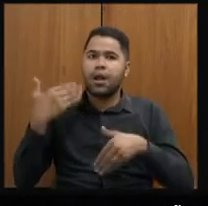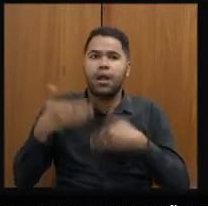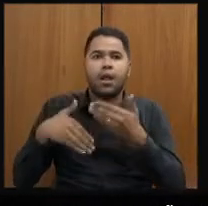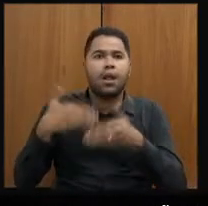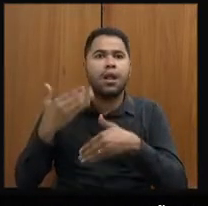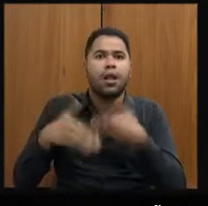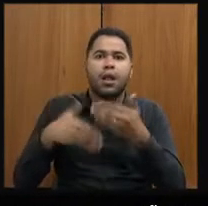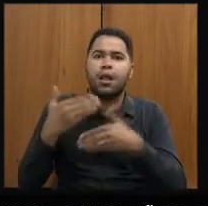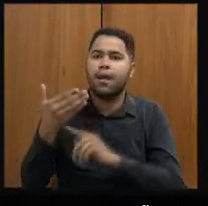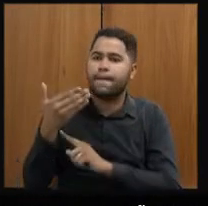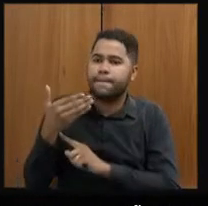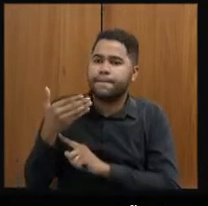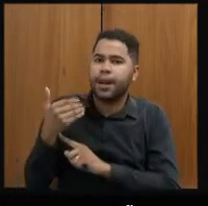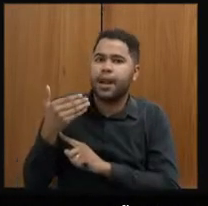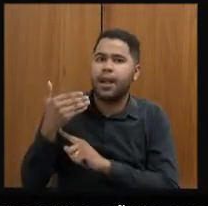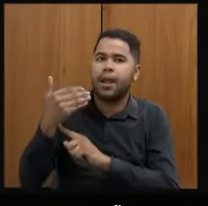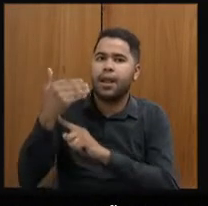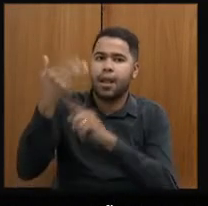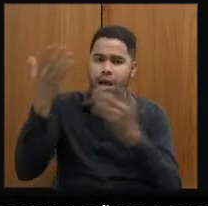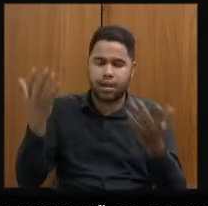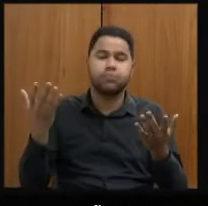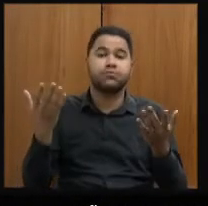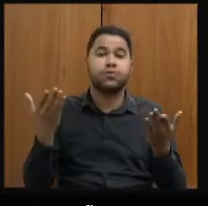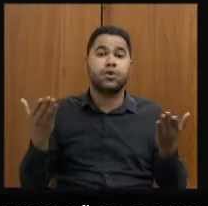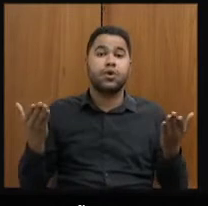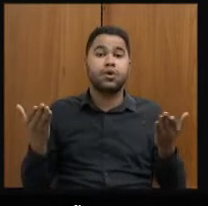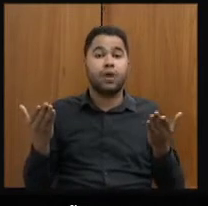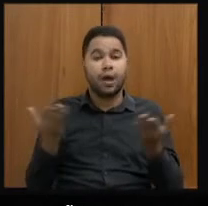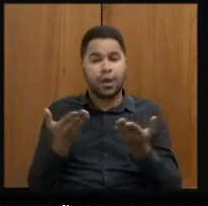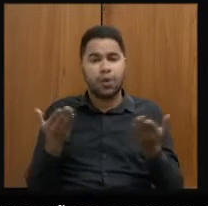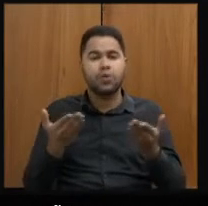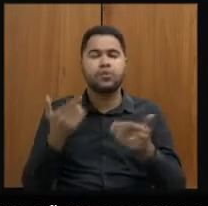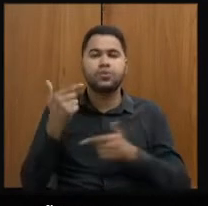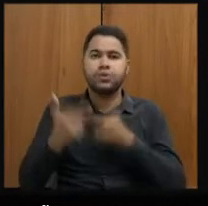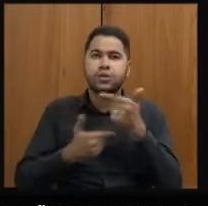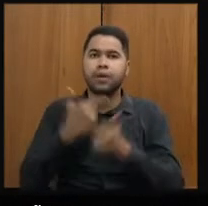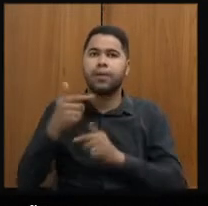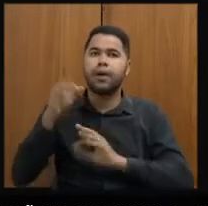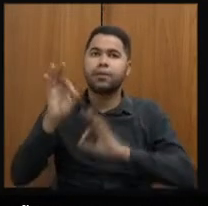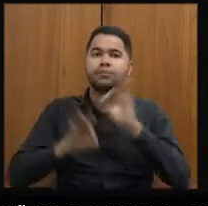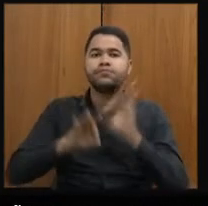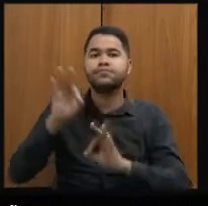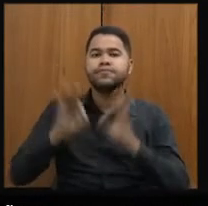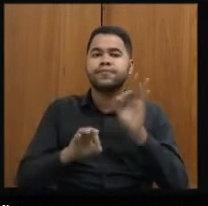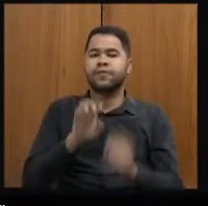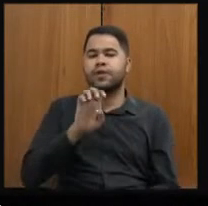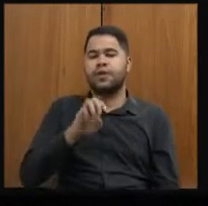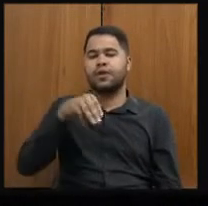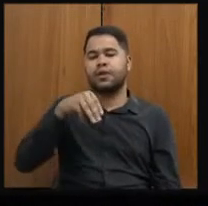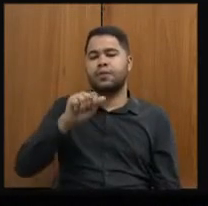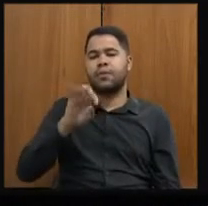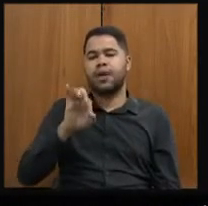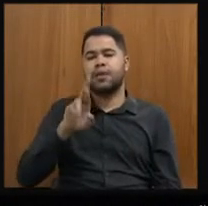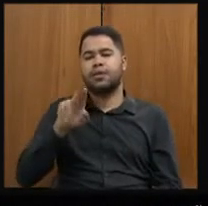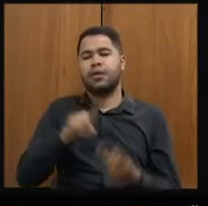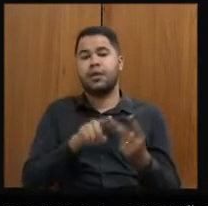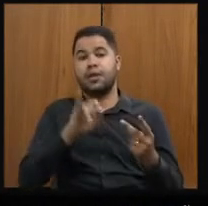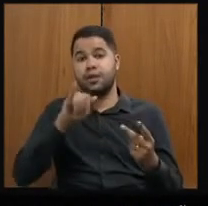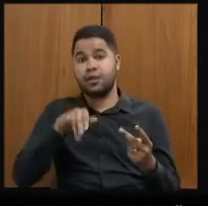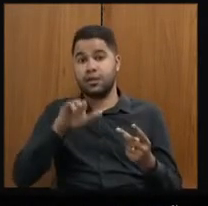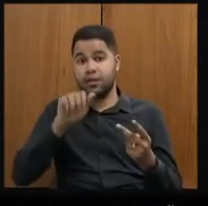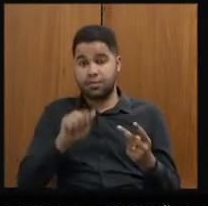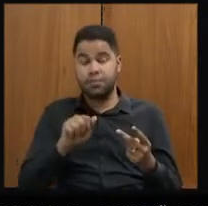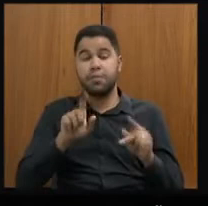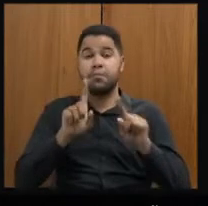enorme hoje com a genética nós temos alguns trabalhos que são feitos através de matéria através do IMA mas